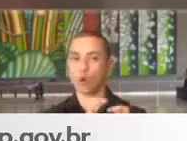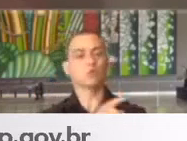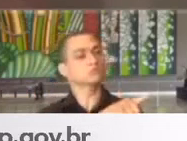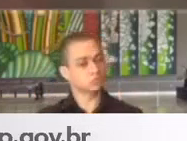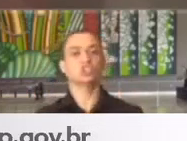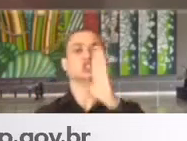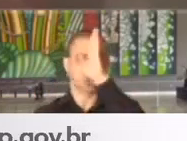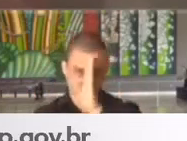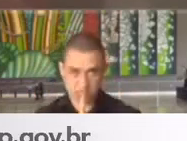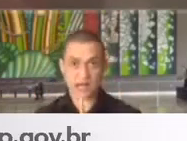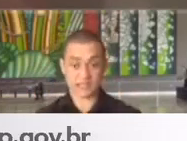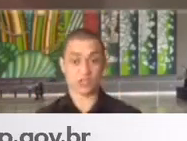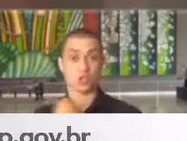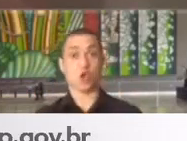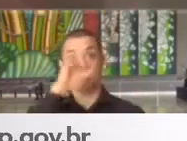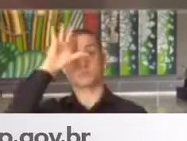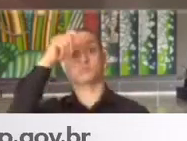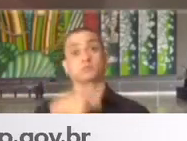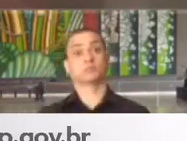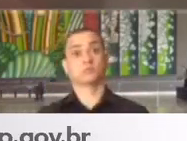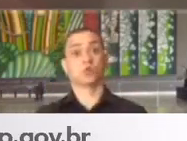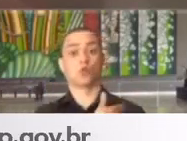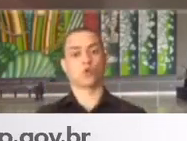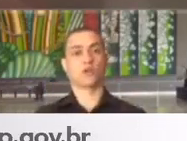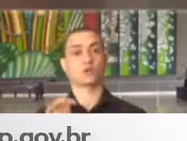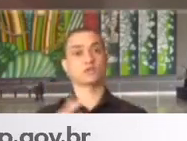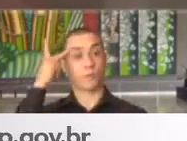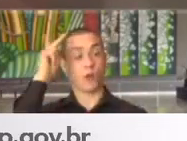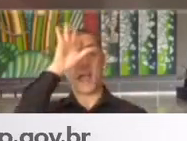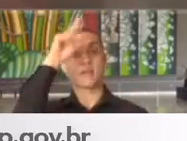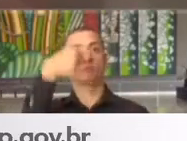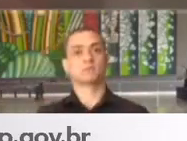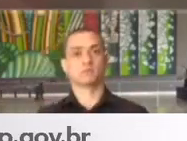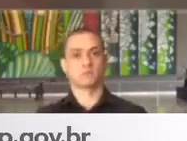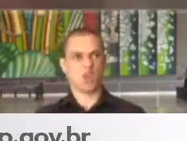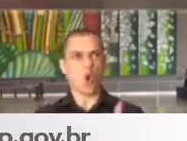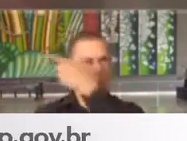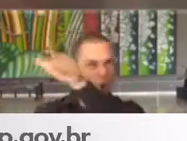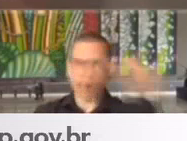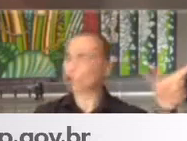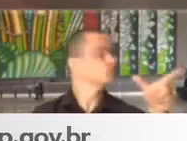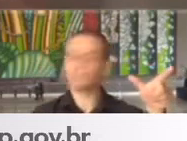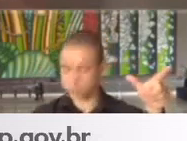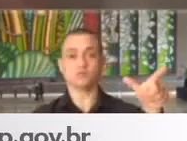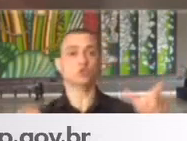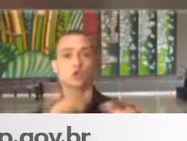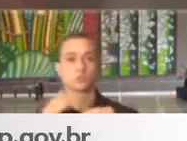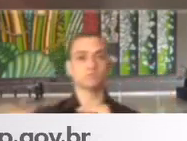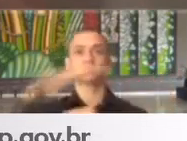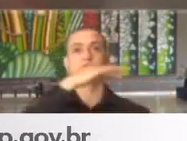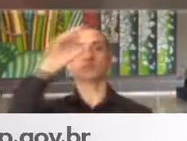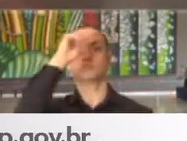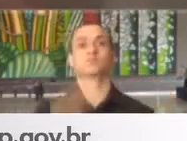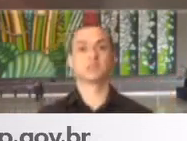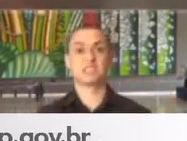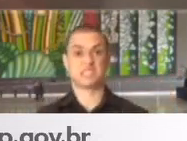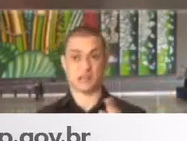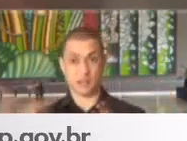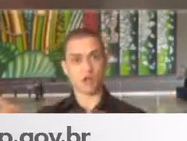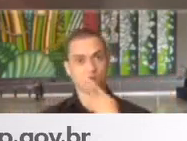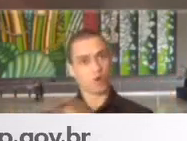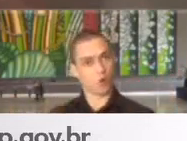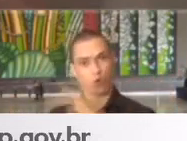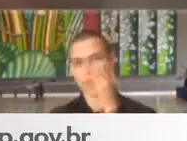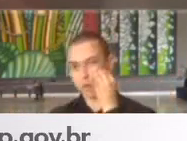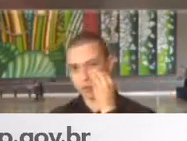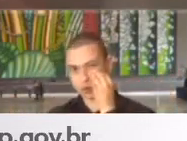uma determinação do governo do estado de São Paulo, ela se sobrepõe a qualquer outra medida de ordem municipal, não me refiro aqui ao Bruno, porque isso já